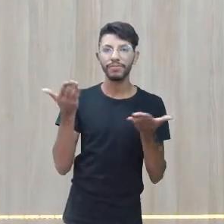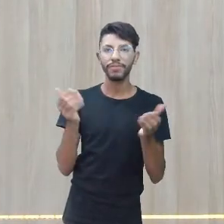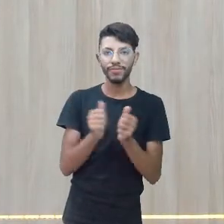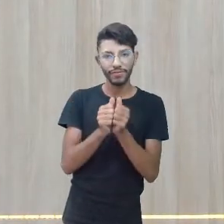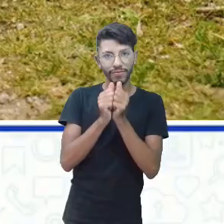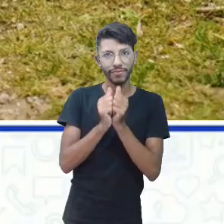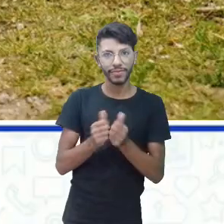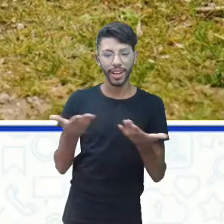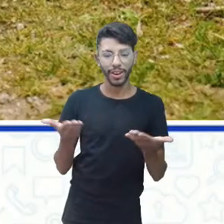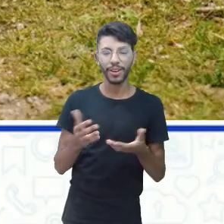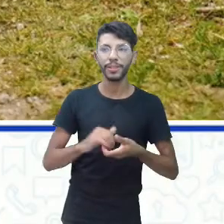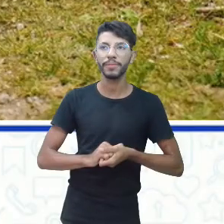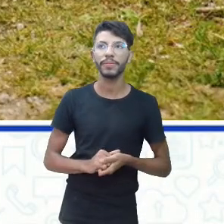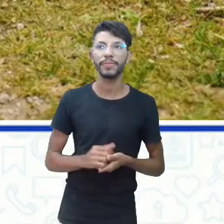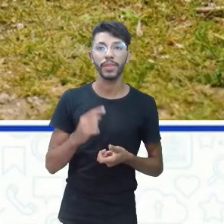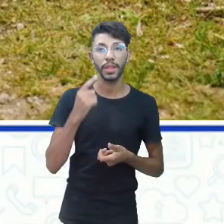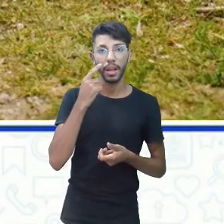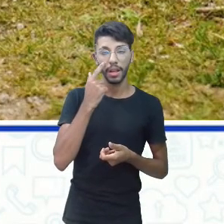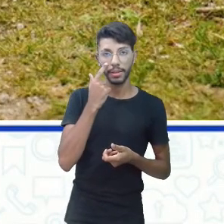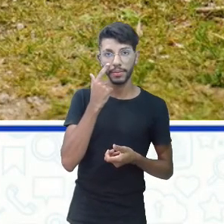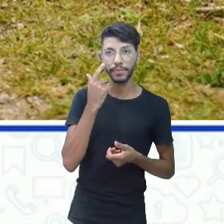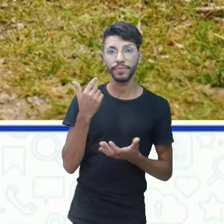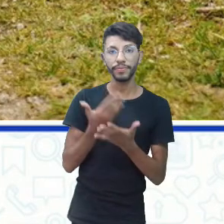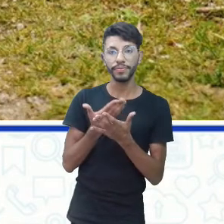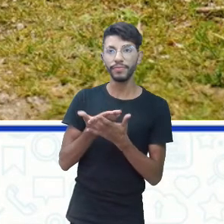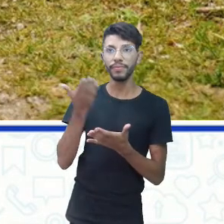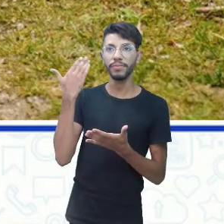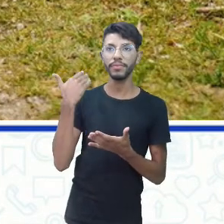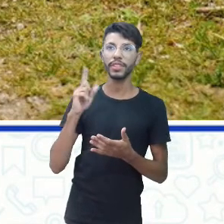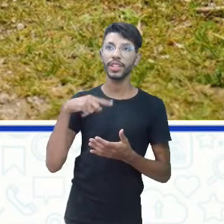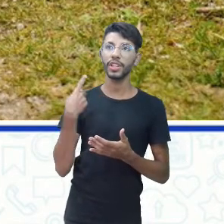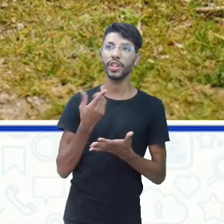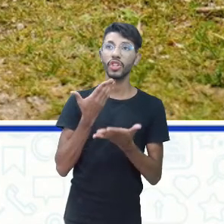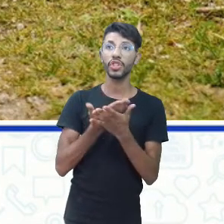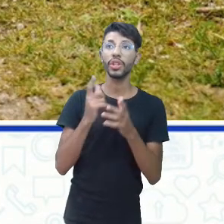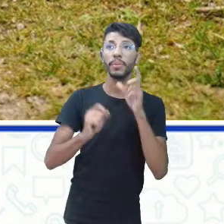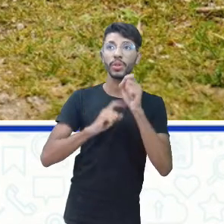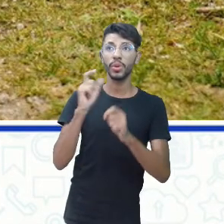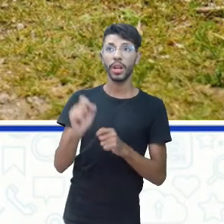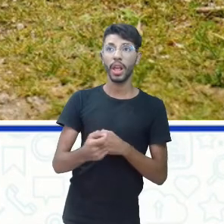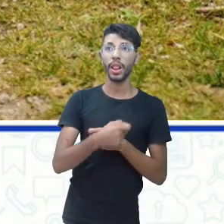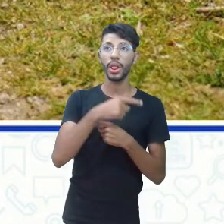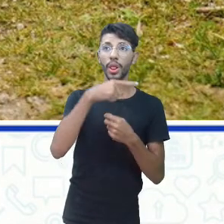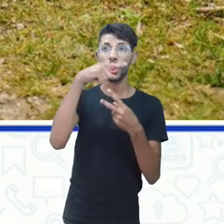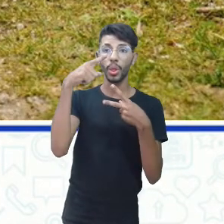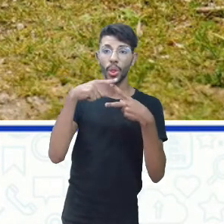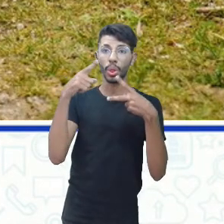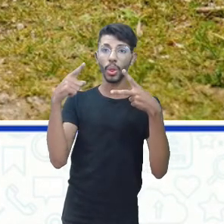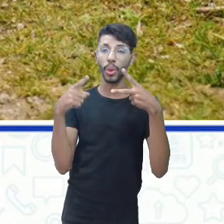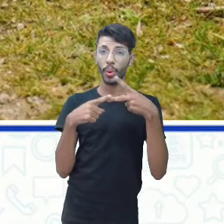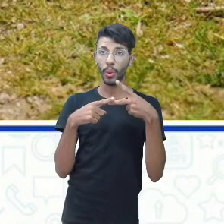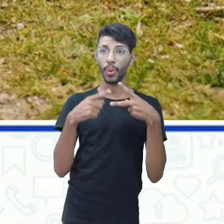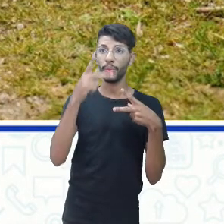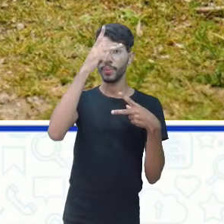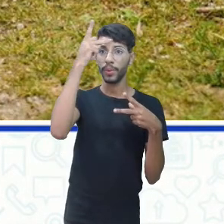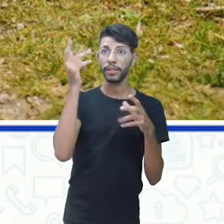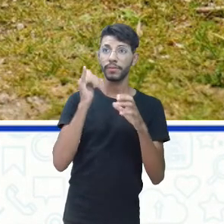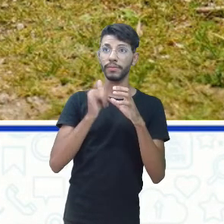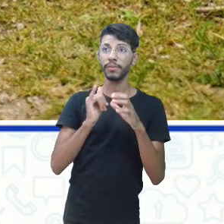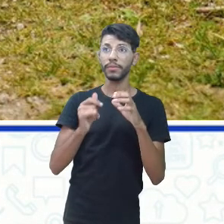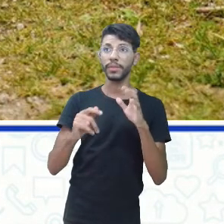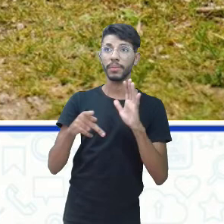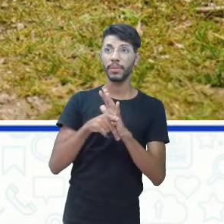Na aula anterior, nós estudamos 2 fabulistas da antiguidade, que foi